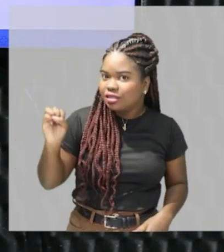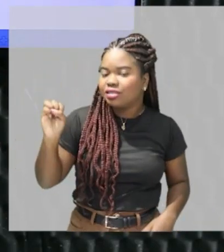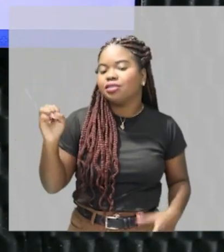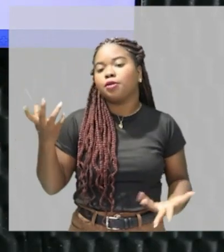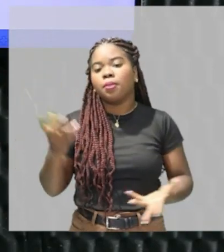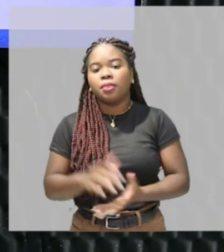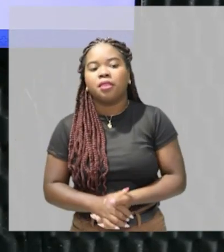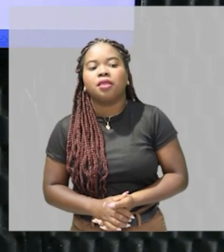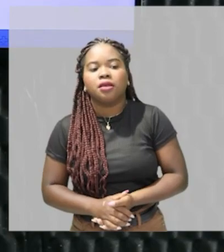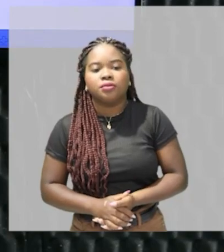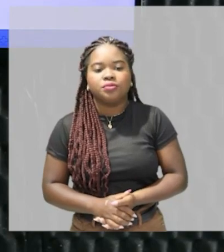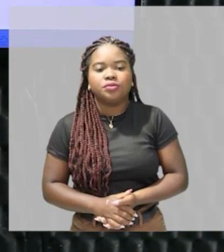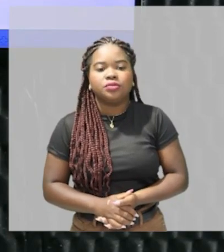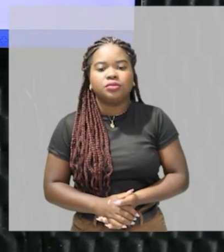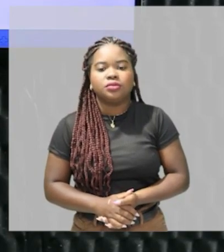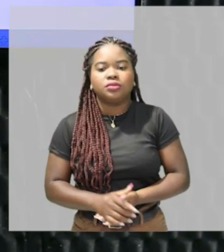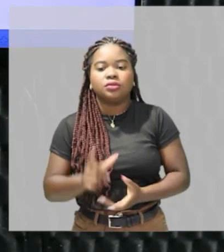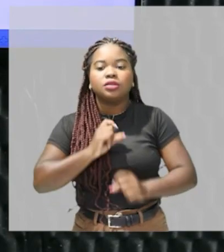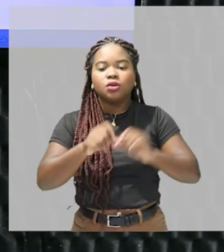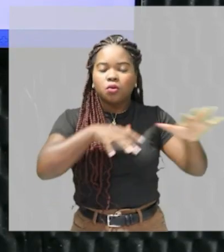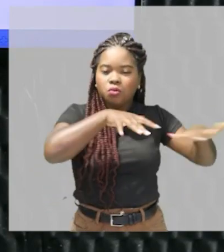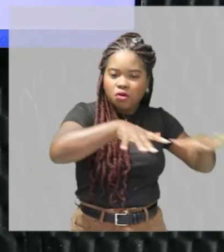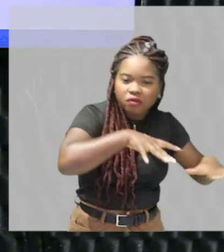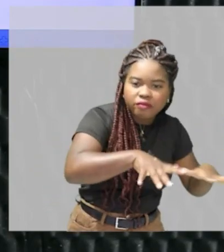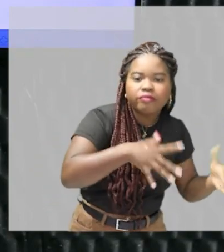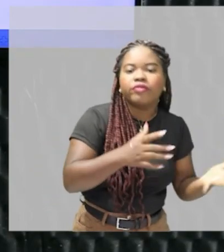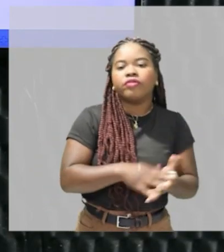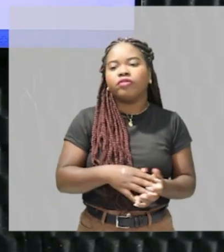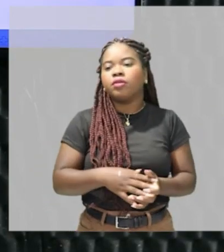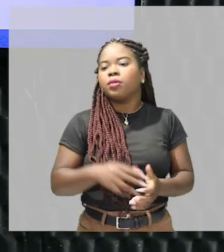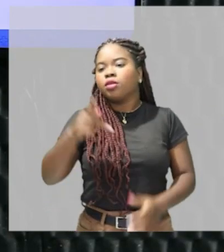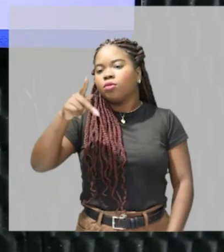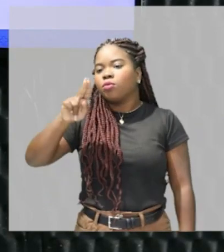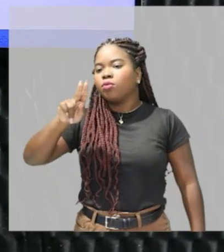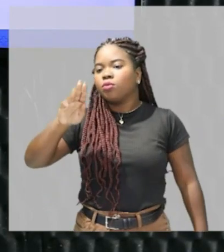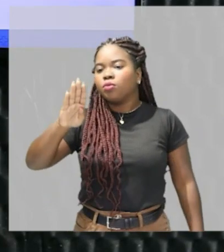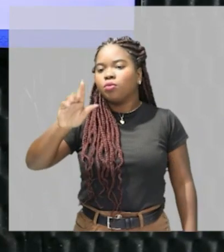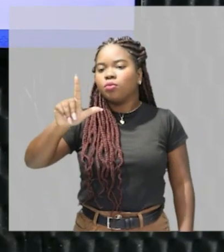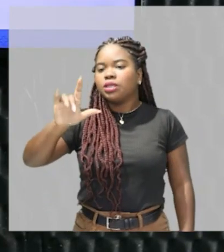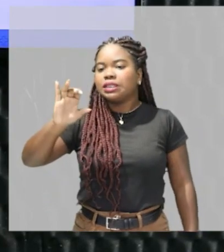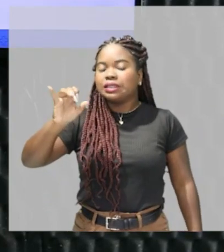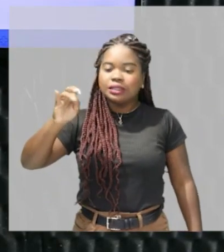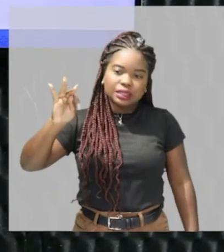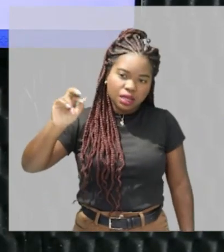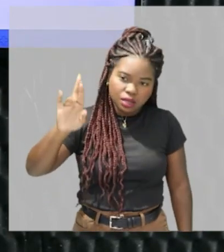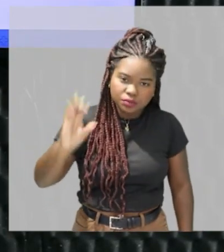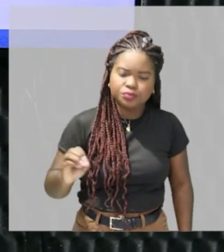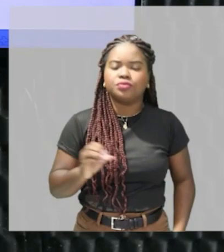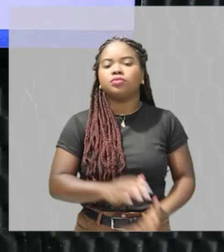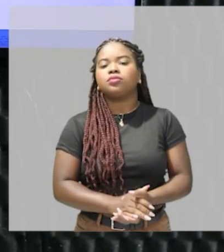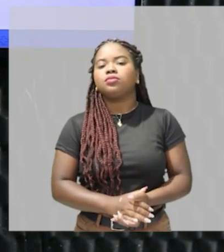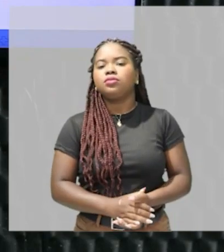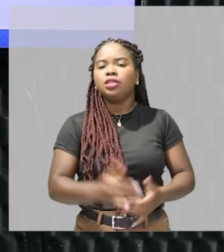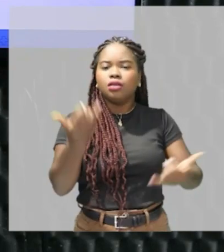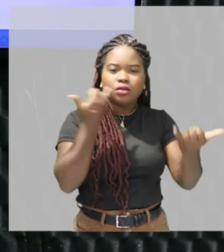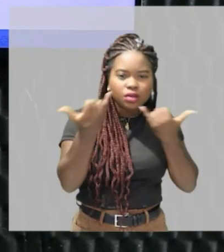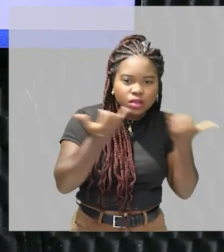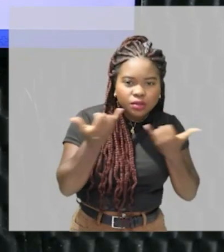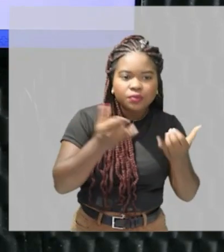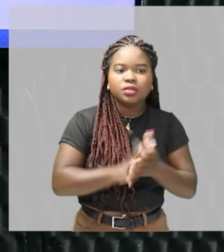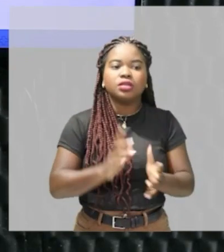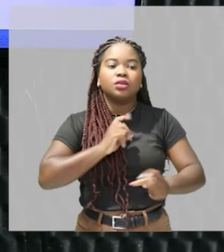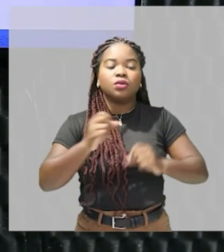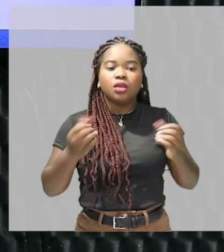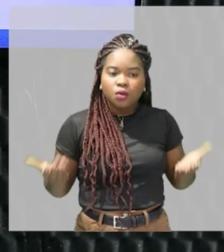focada. Fazerem uma campanha publicitária. Então, a gente observa que a notícia está falando de uma campanha que os monges